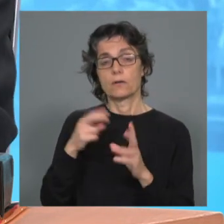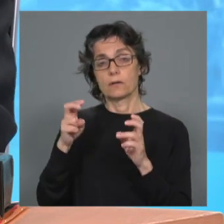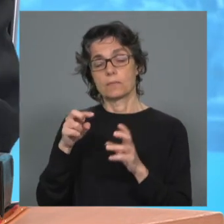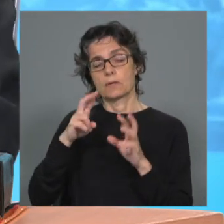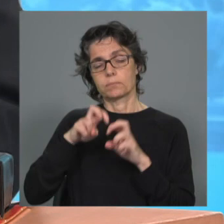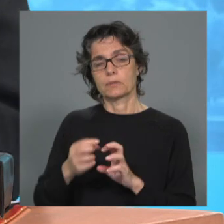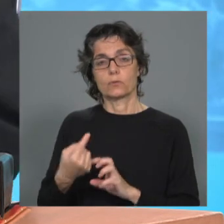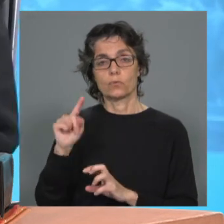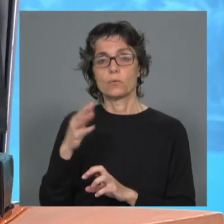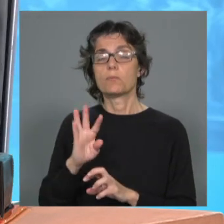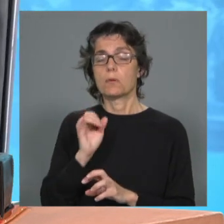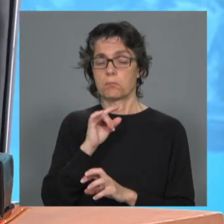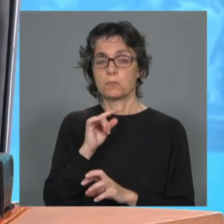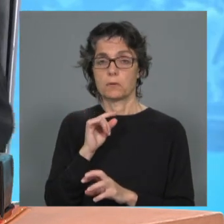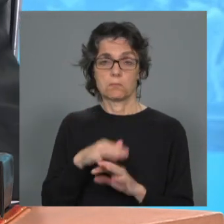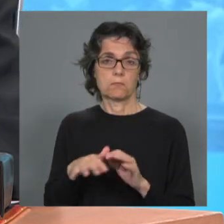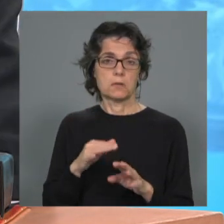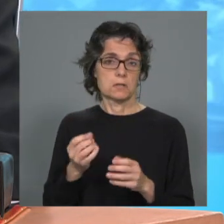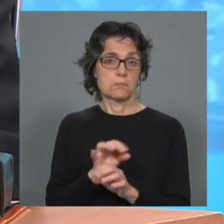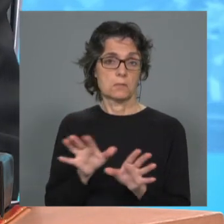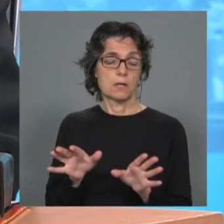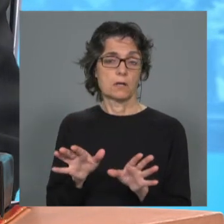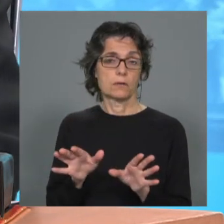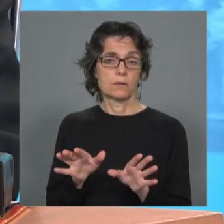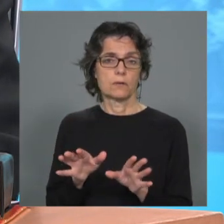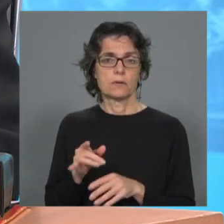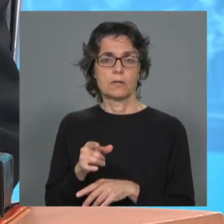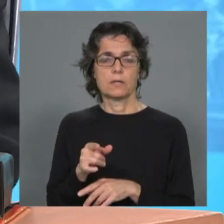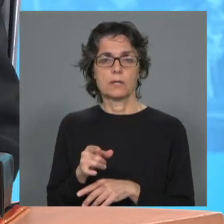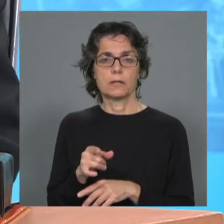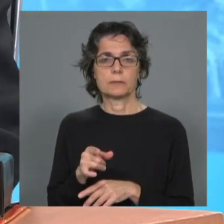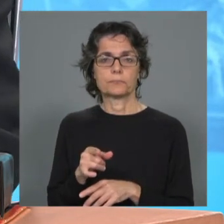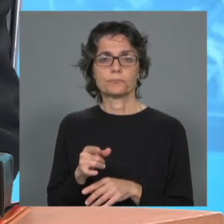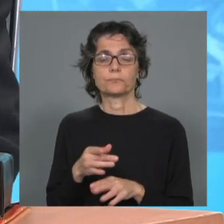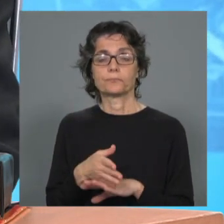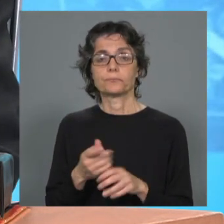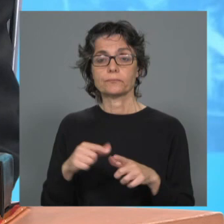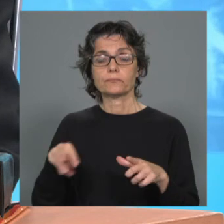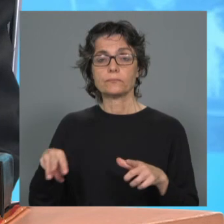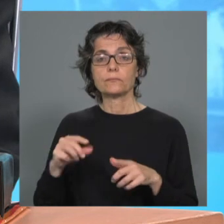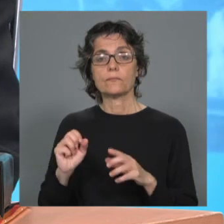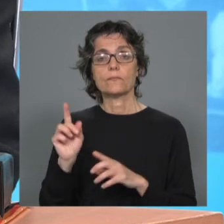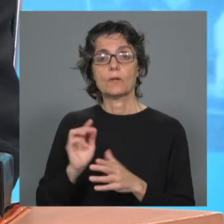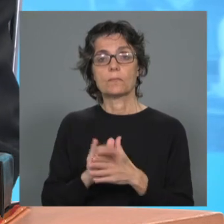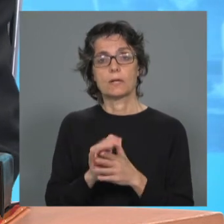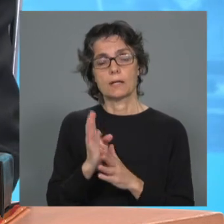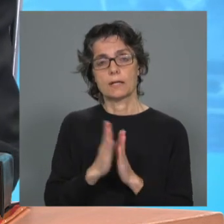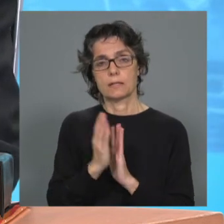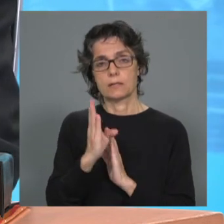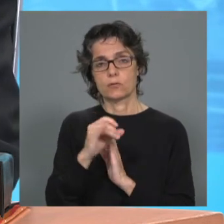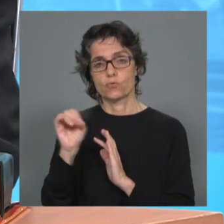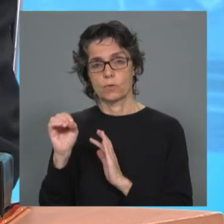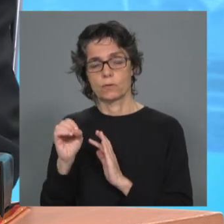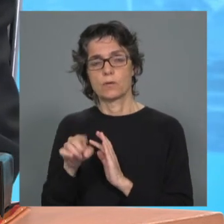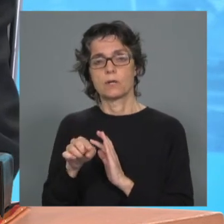ele pode ser muito bem aprofundado a partir daquilo que é a linguagem da primeira carta a São João. É verdade que aí não